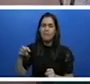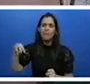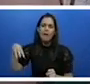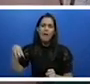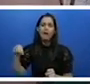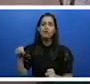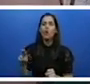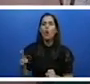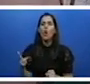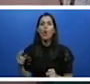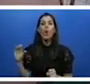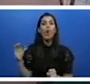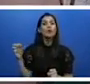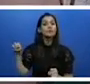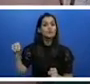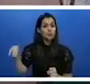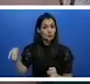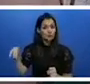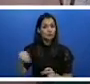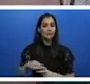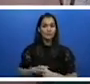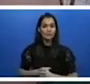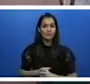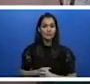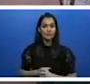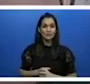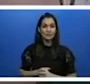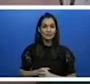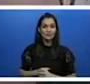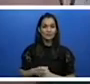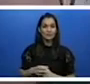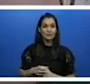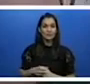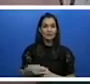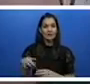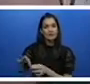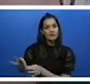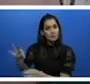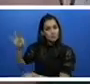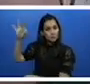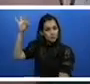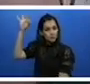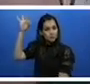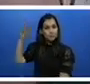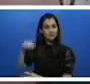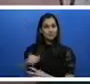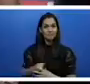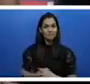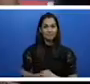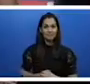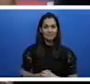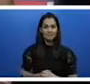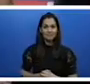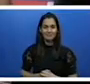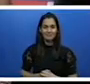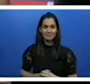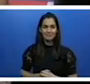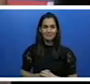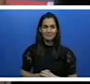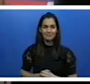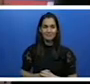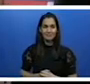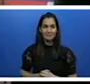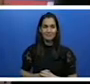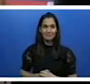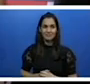centímetro, a gente usa essas medidas aqui, ó. A trena, aqui a tia Adriana se medindo, tá? Ó, nos